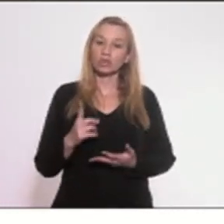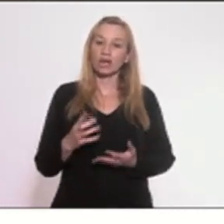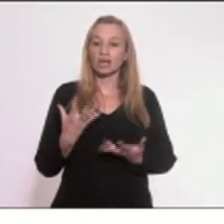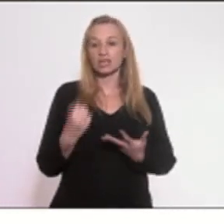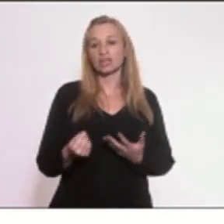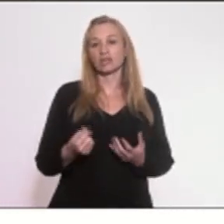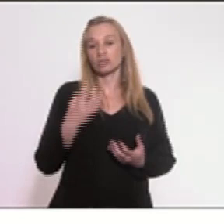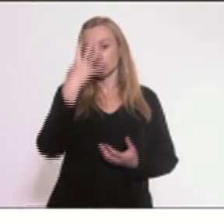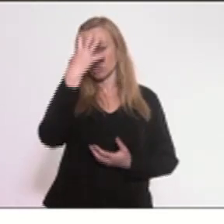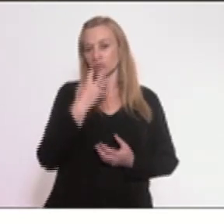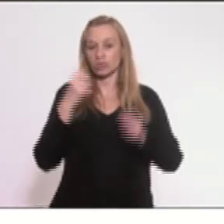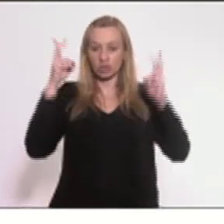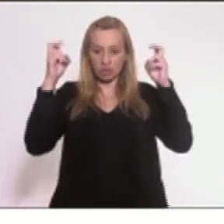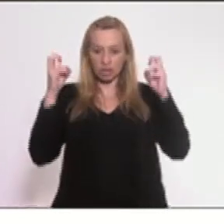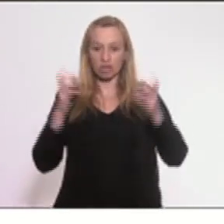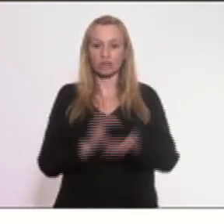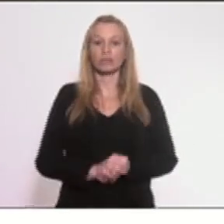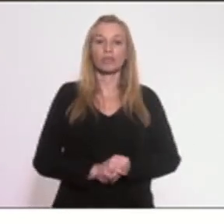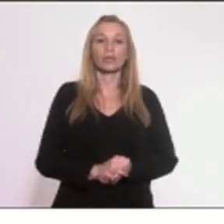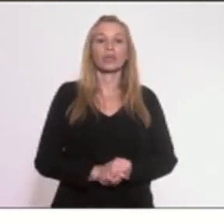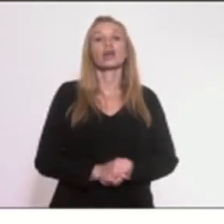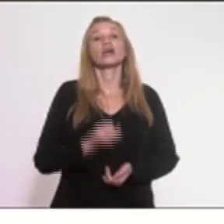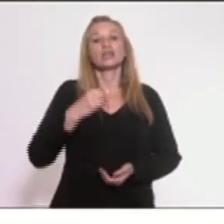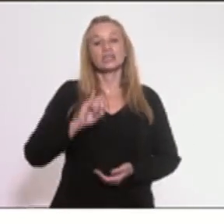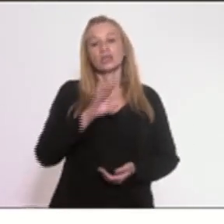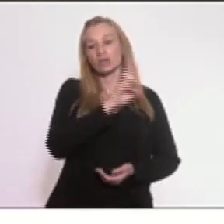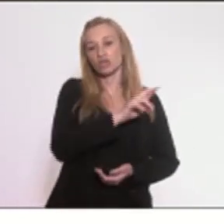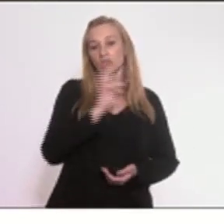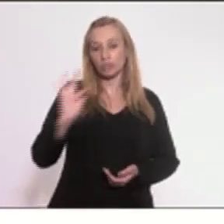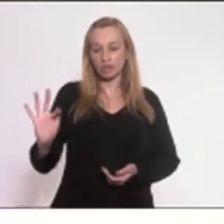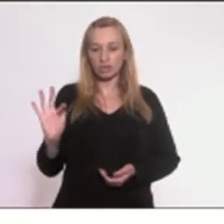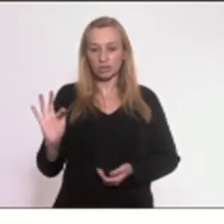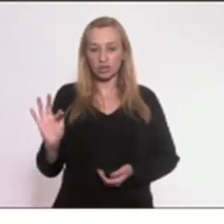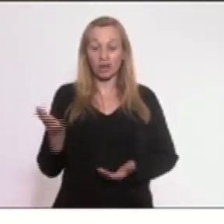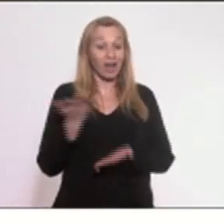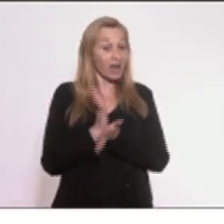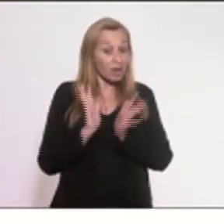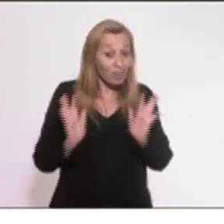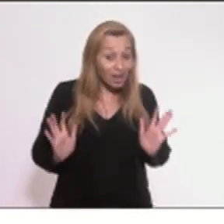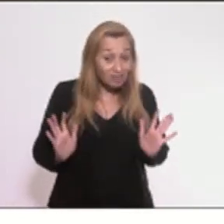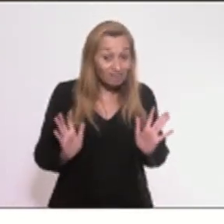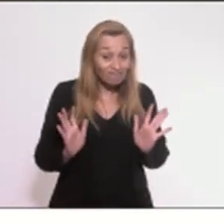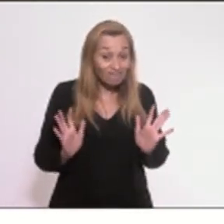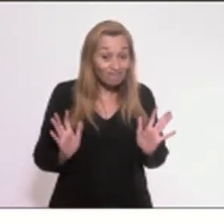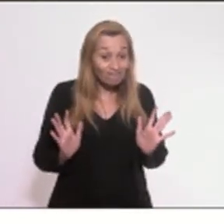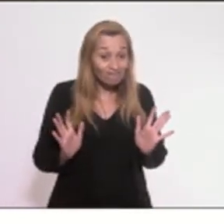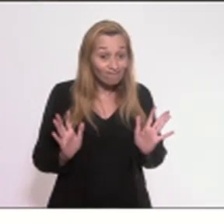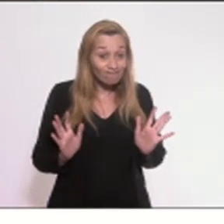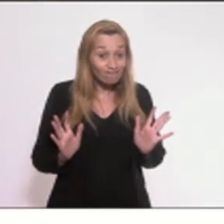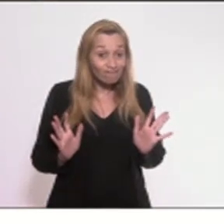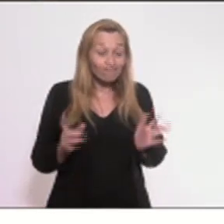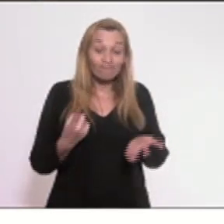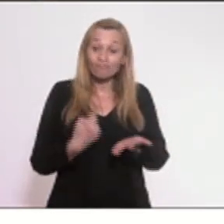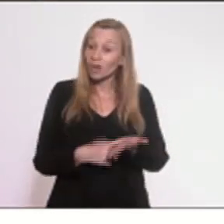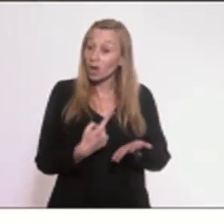esse. Se o regime de recuperação fiscal acabar, fica extinto o acordo que torna